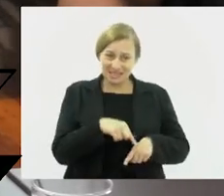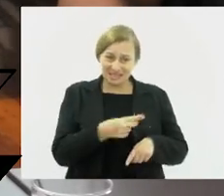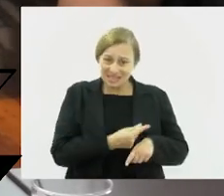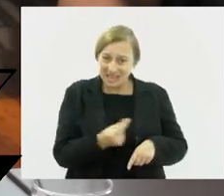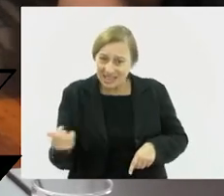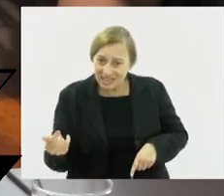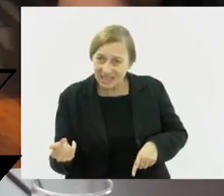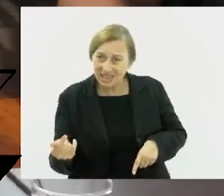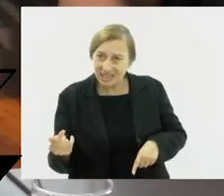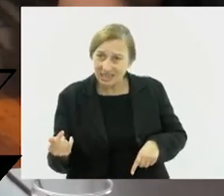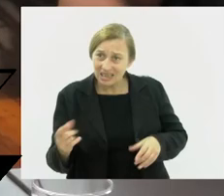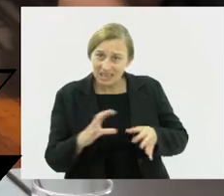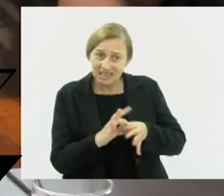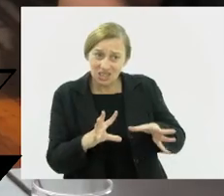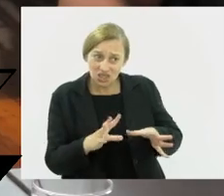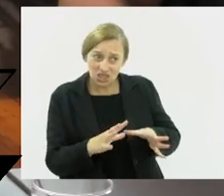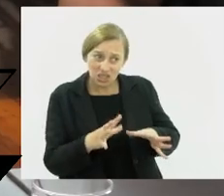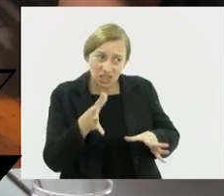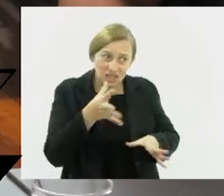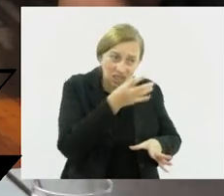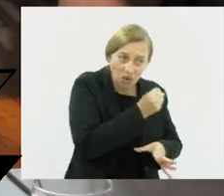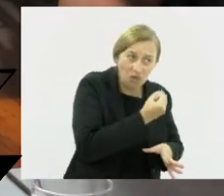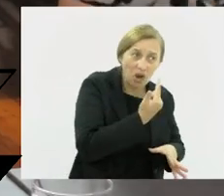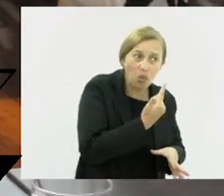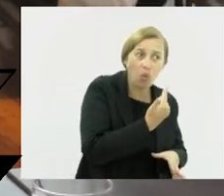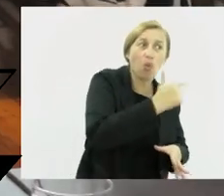a gente vai deixar de atender outras